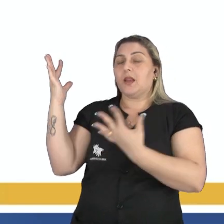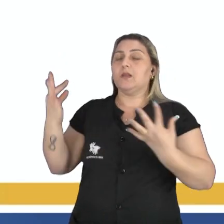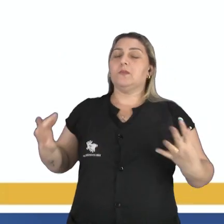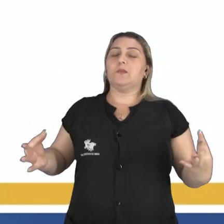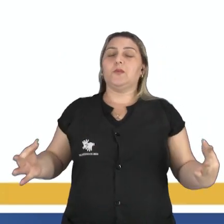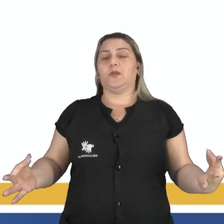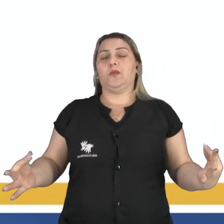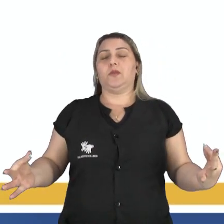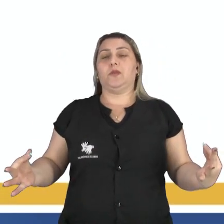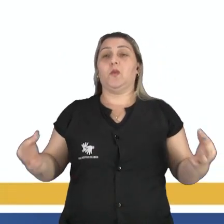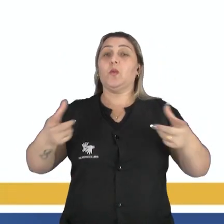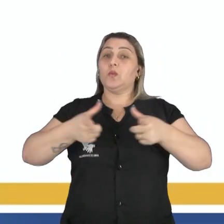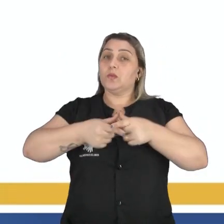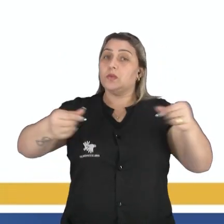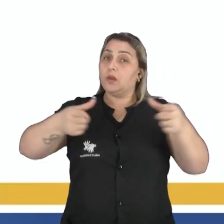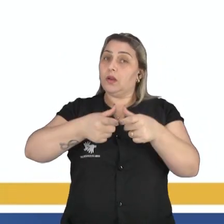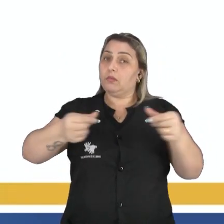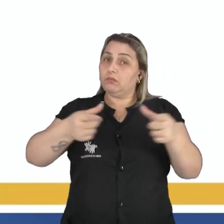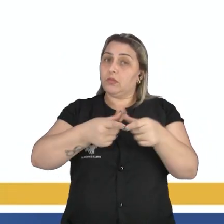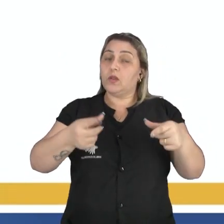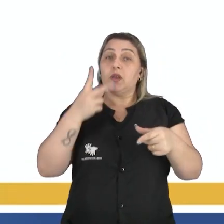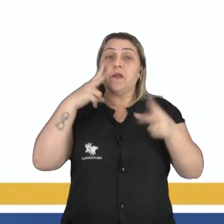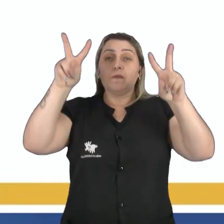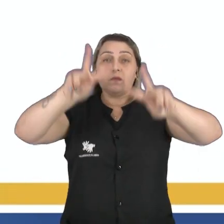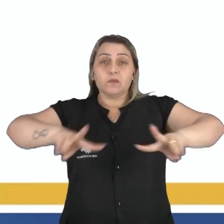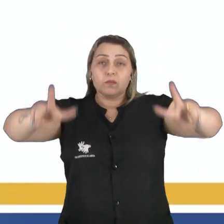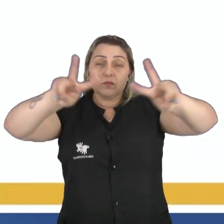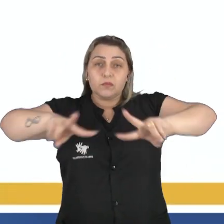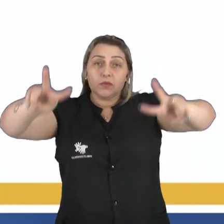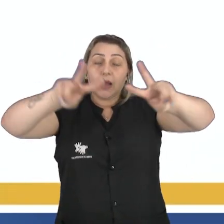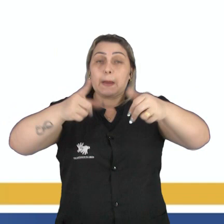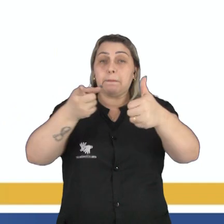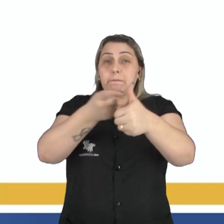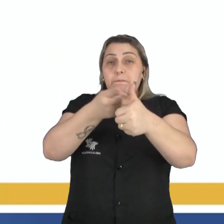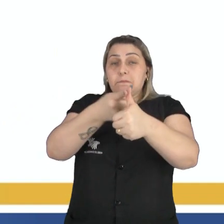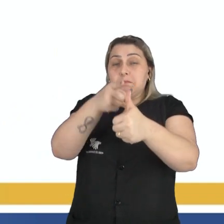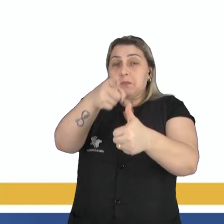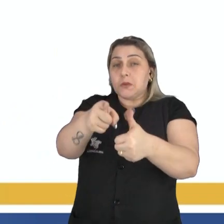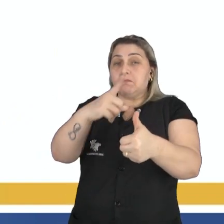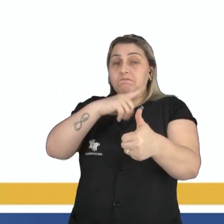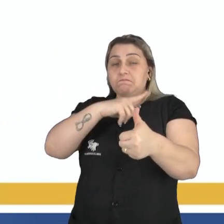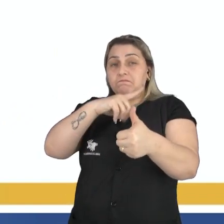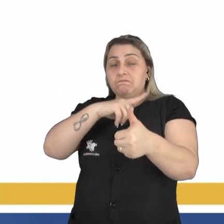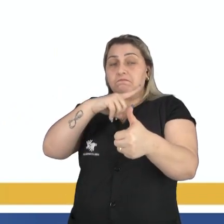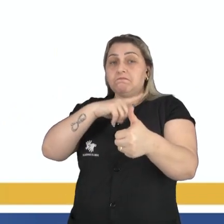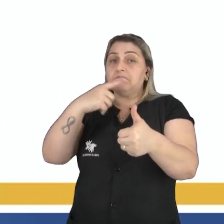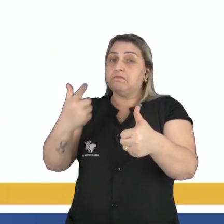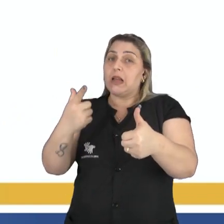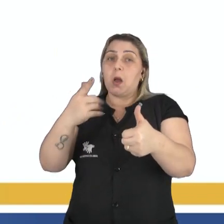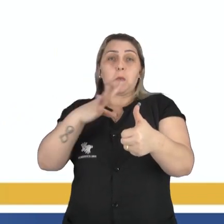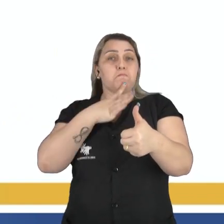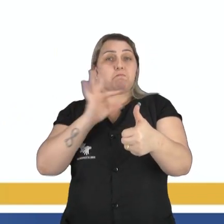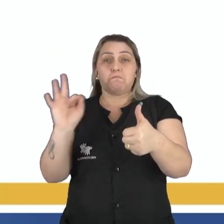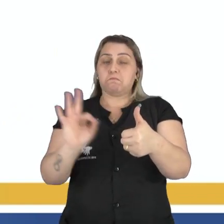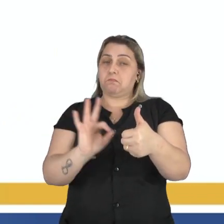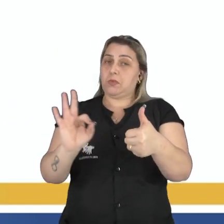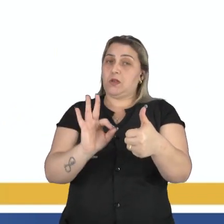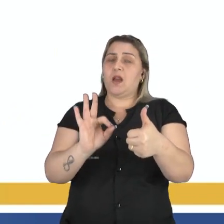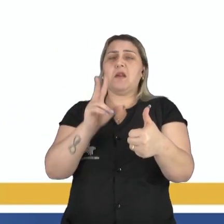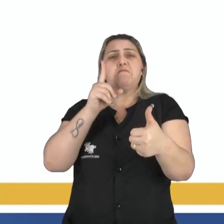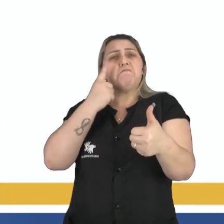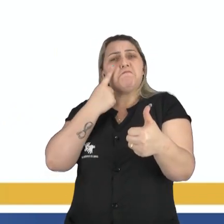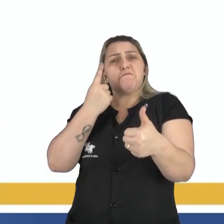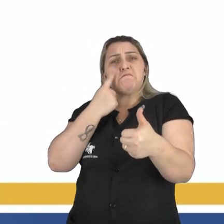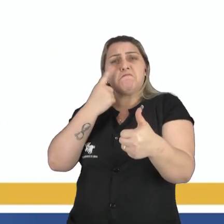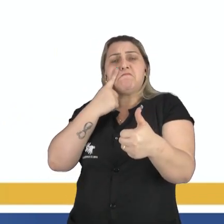em Tóquio, no Japão. Quando você visualiza isso, a primeira impressão que você tem, embora você não conheça isso aí, você vai